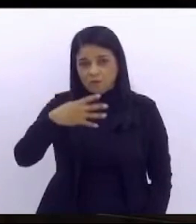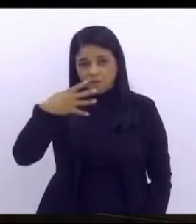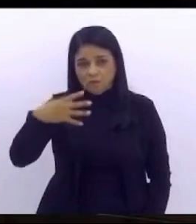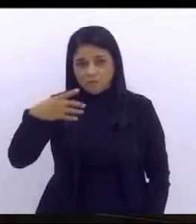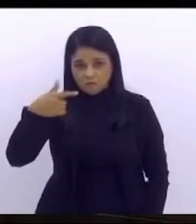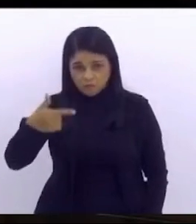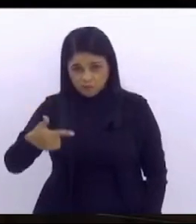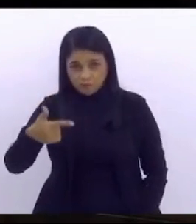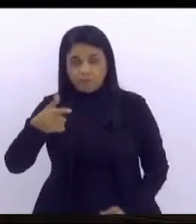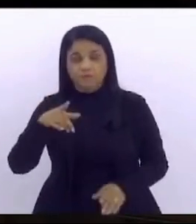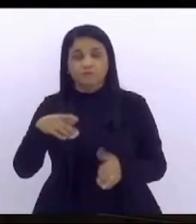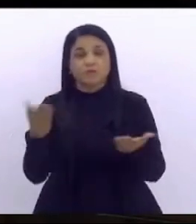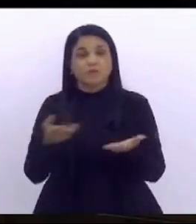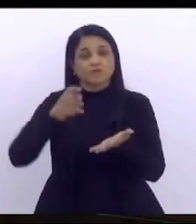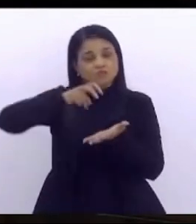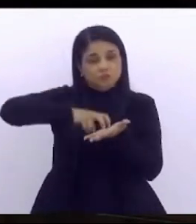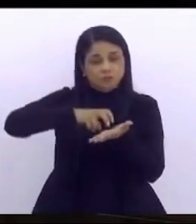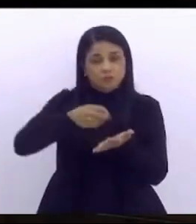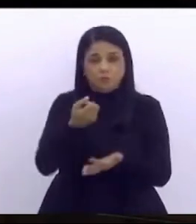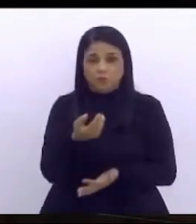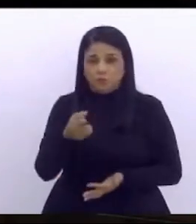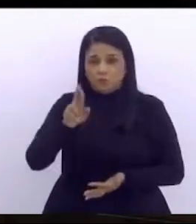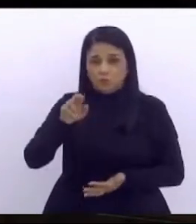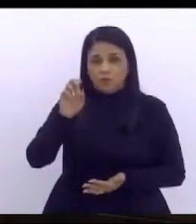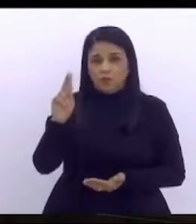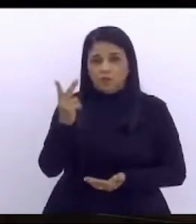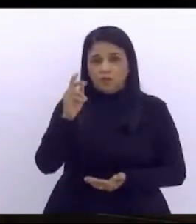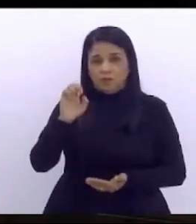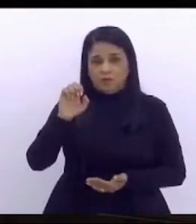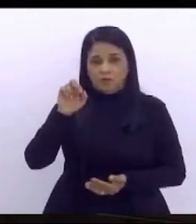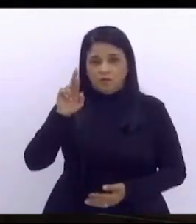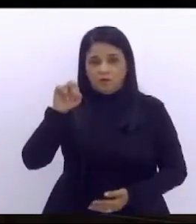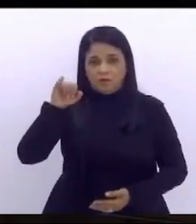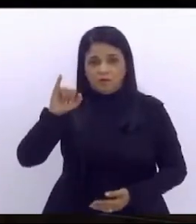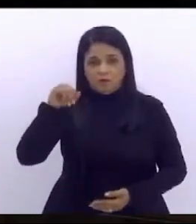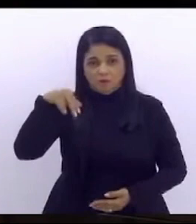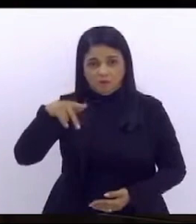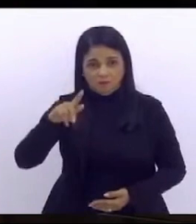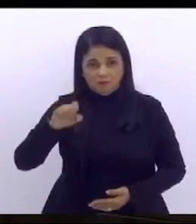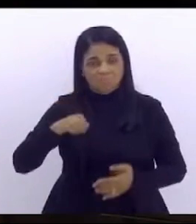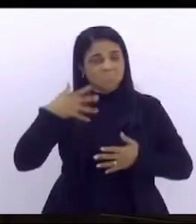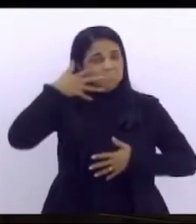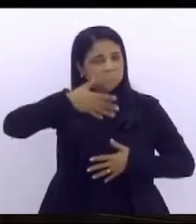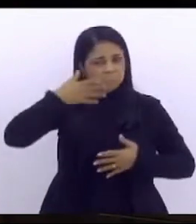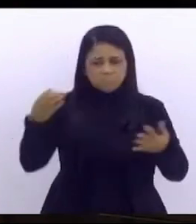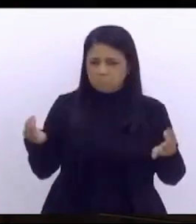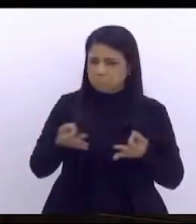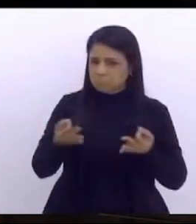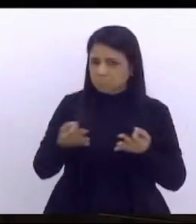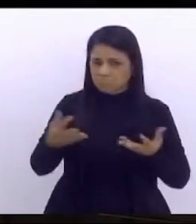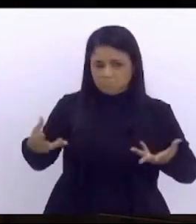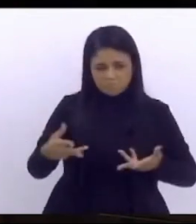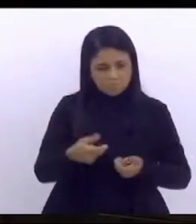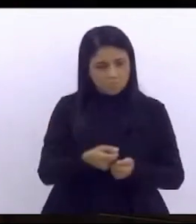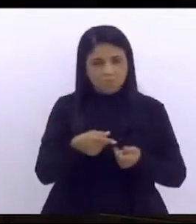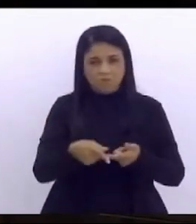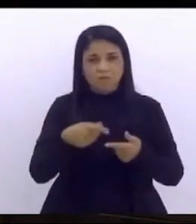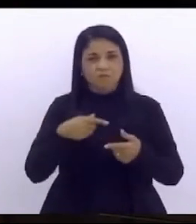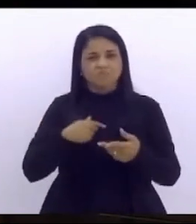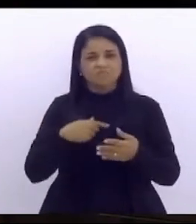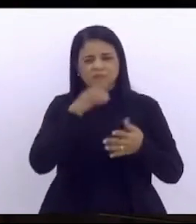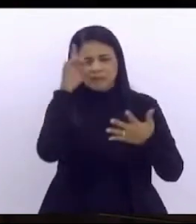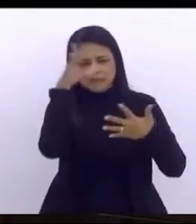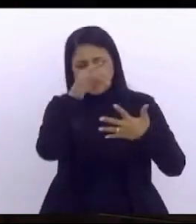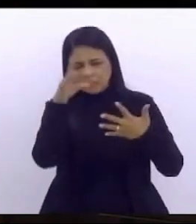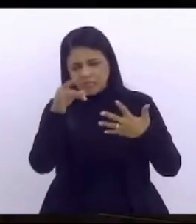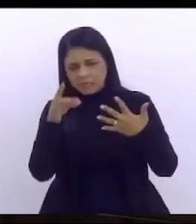né, o doutor Henrique, ele falou muito bem, né, em detalhes sobre diversas